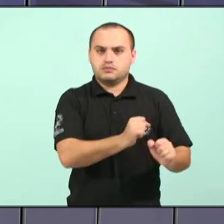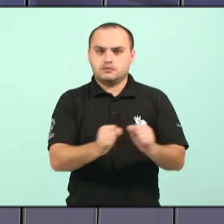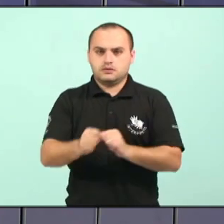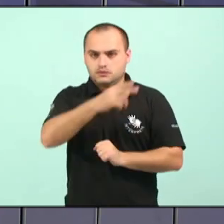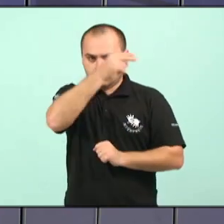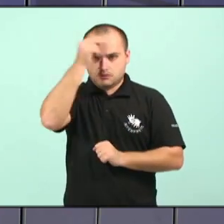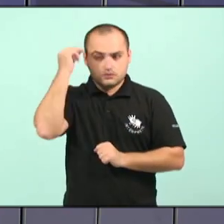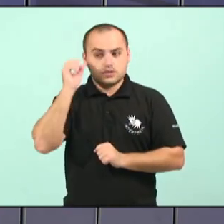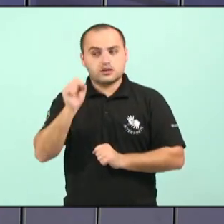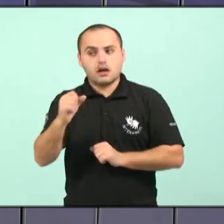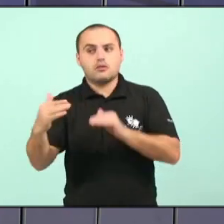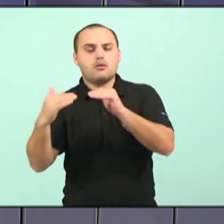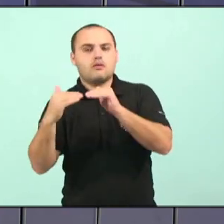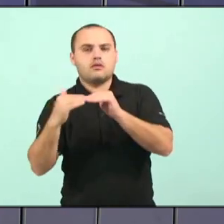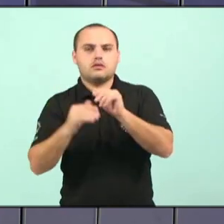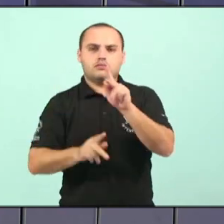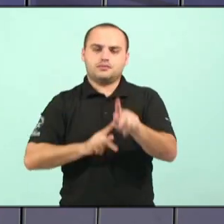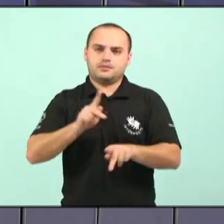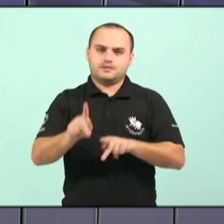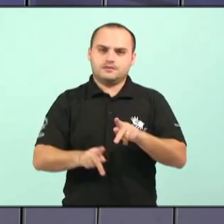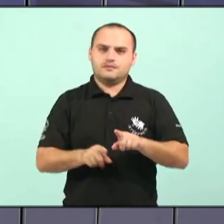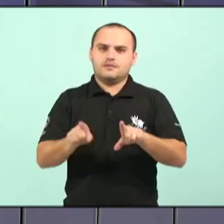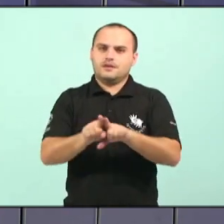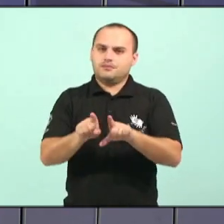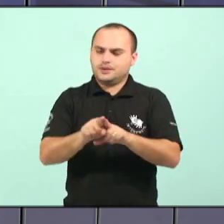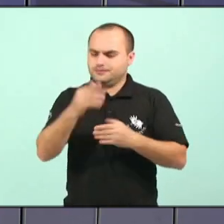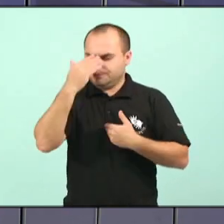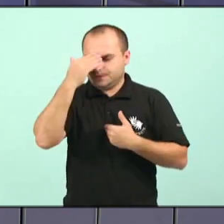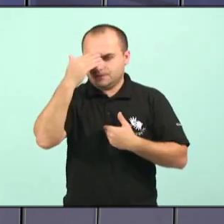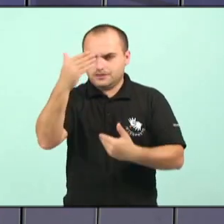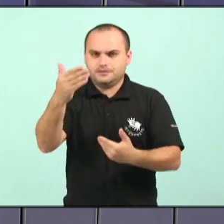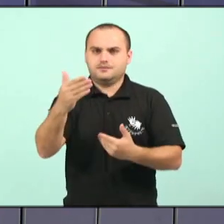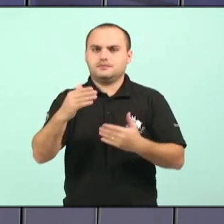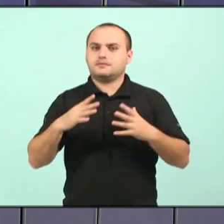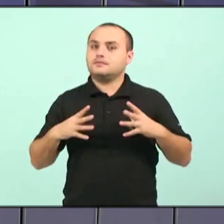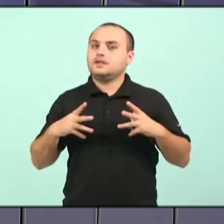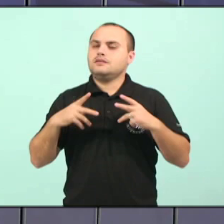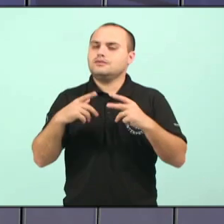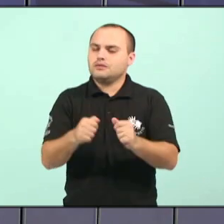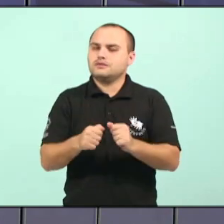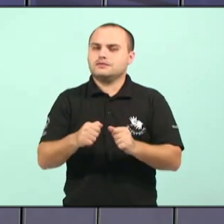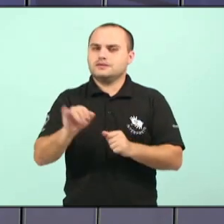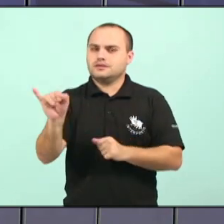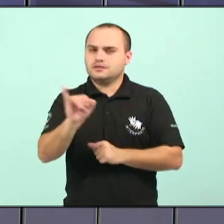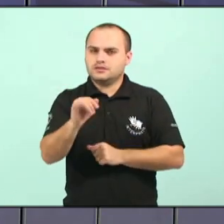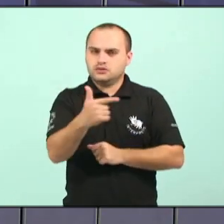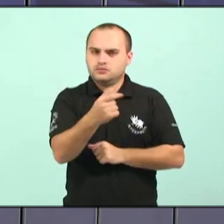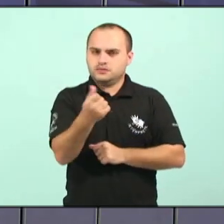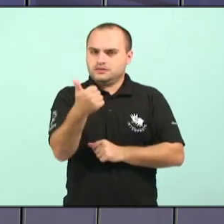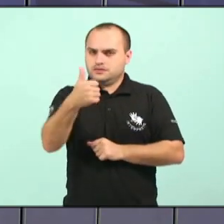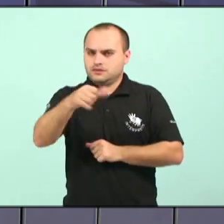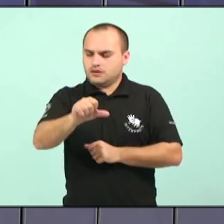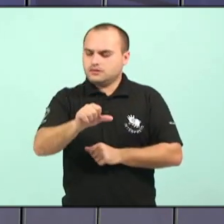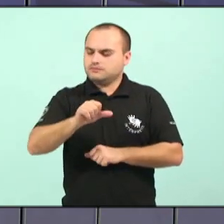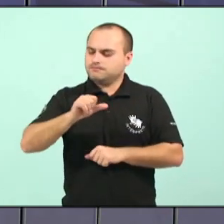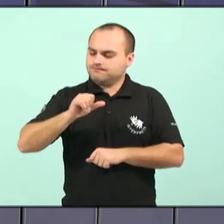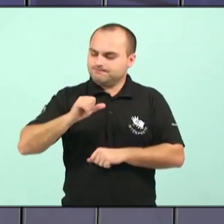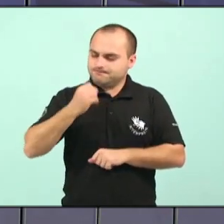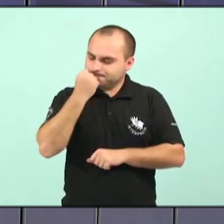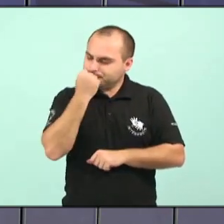consonância com a população. Além do agradecimento, eu desejo a todos os itajaienses um 2019 com muita